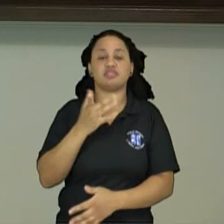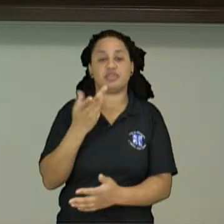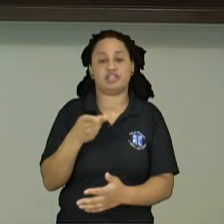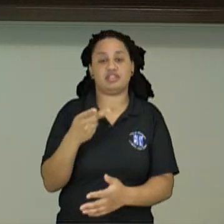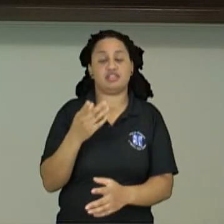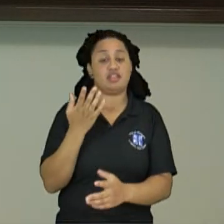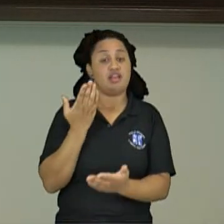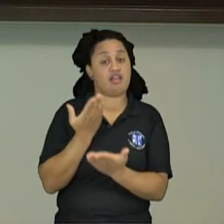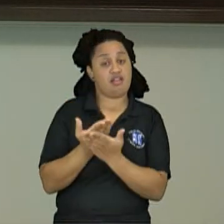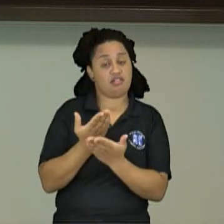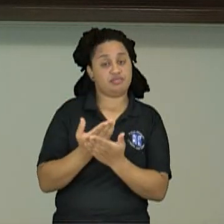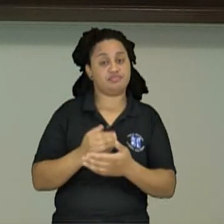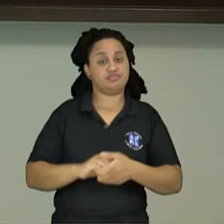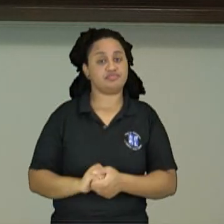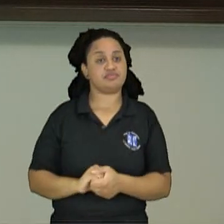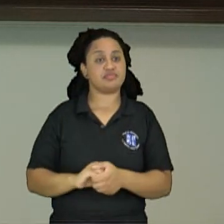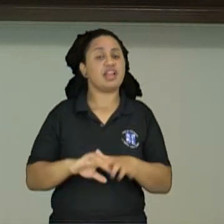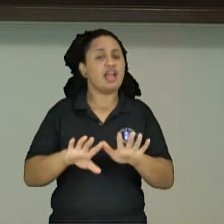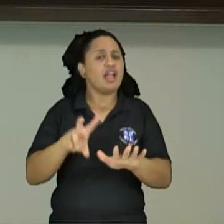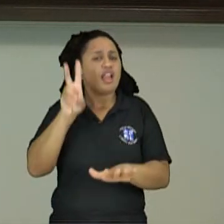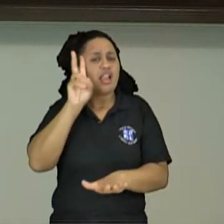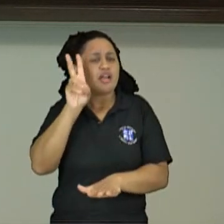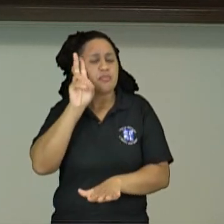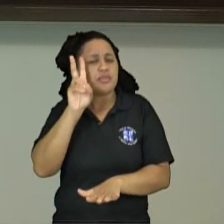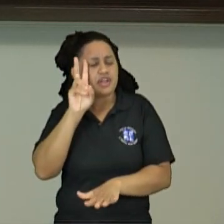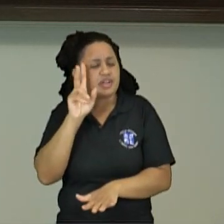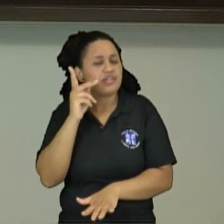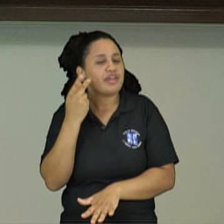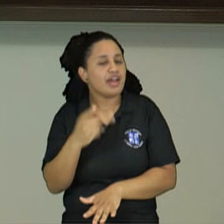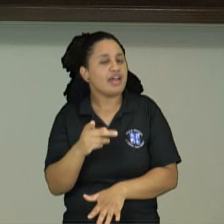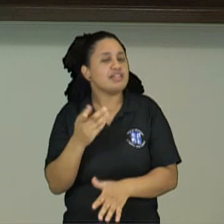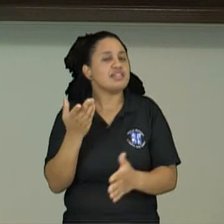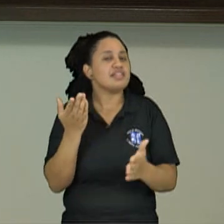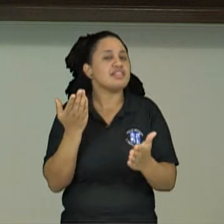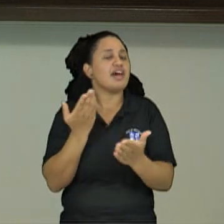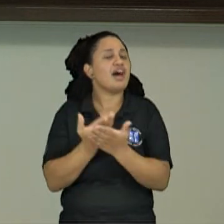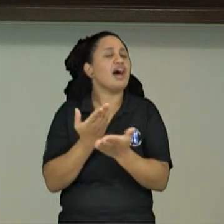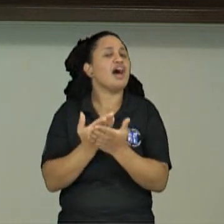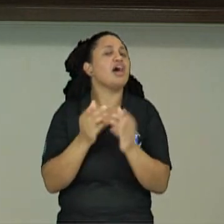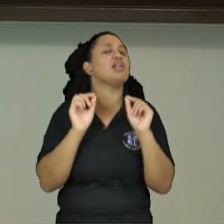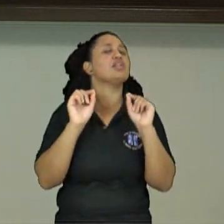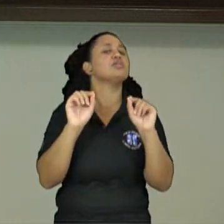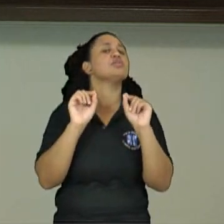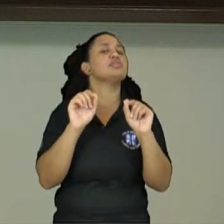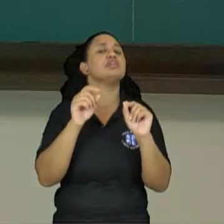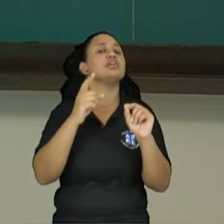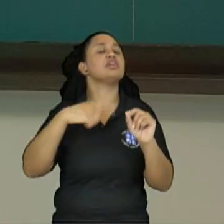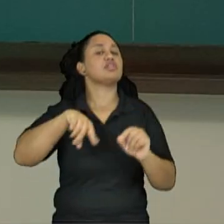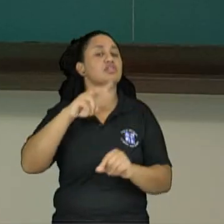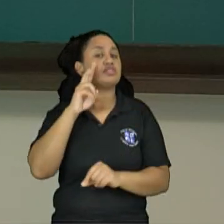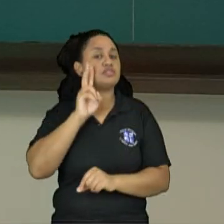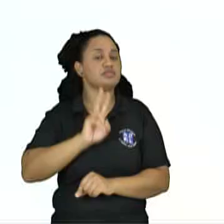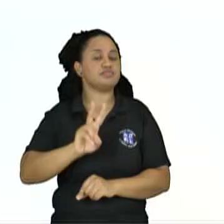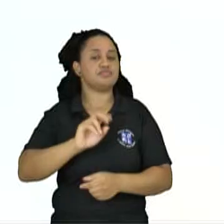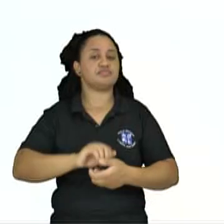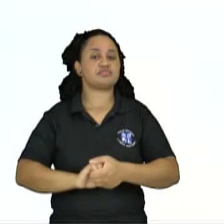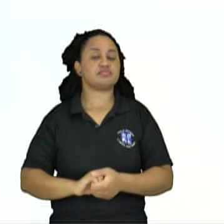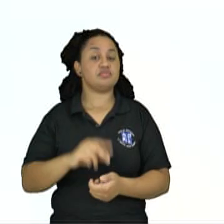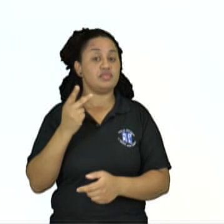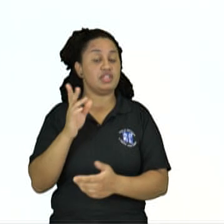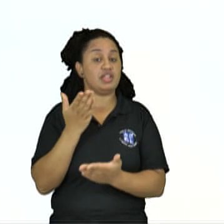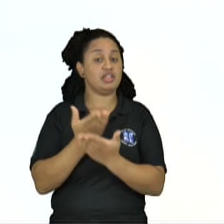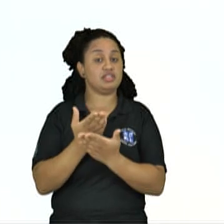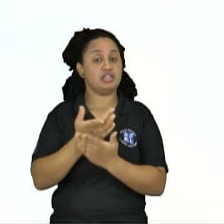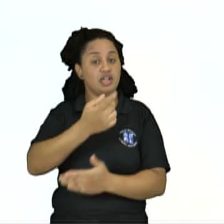aula e retomando o que nós vimos hoje. Nessa aula, nós vimos que o corpo